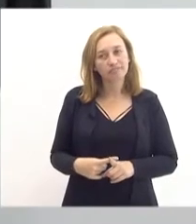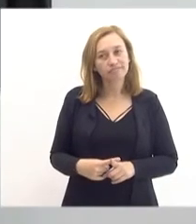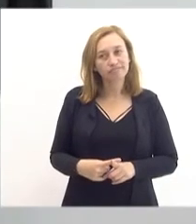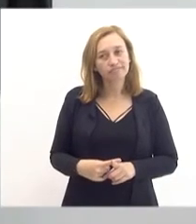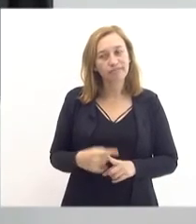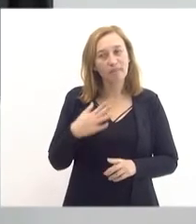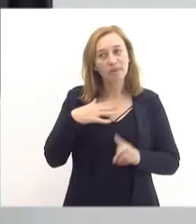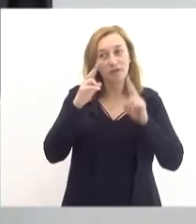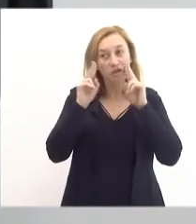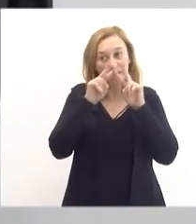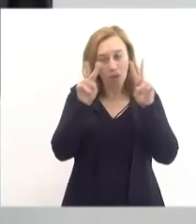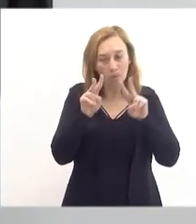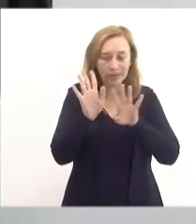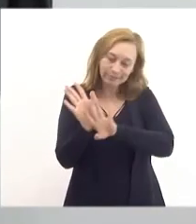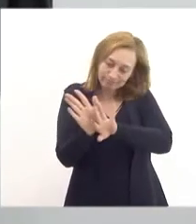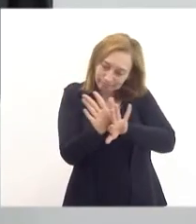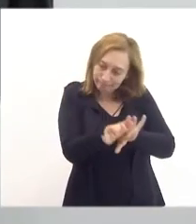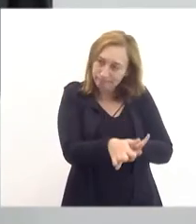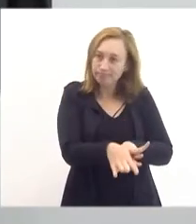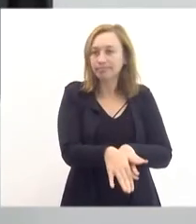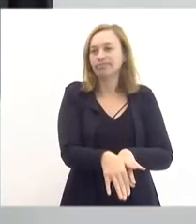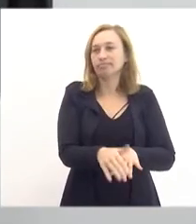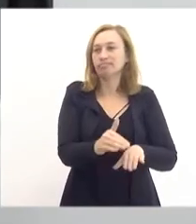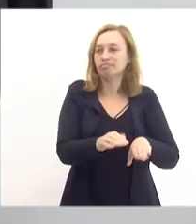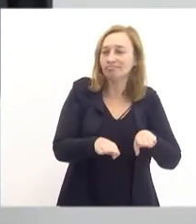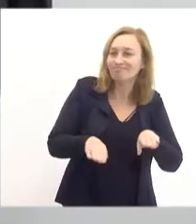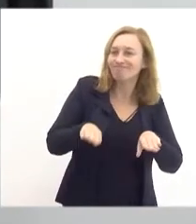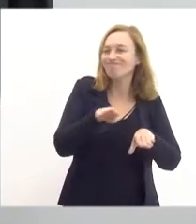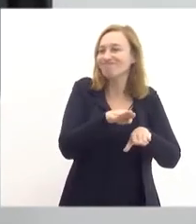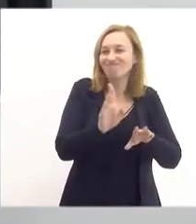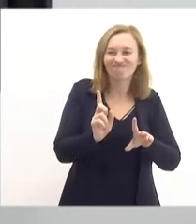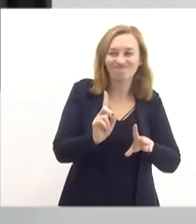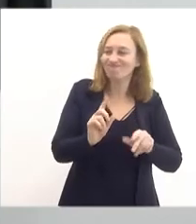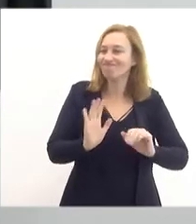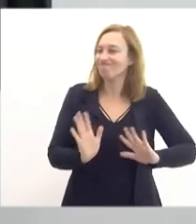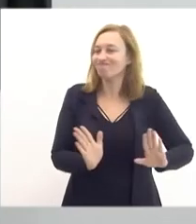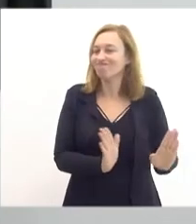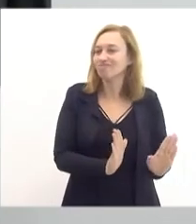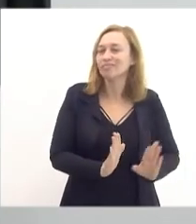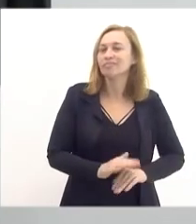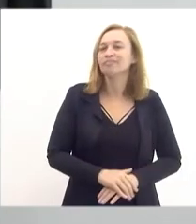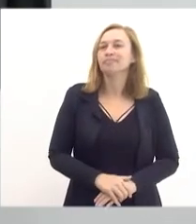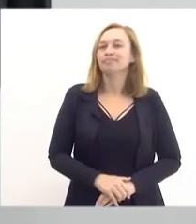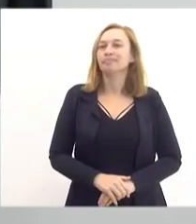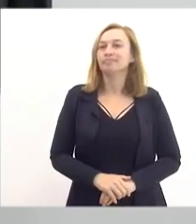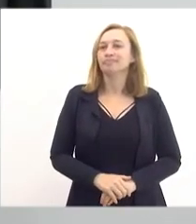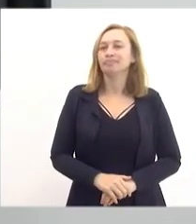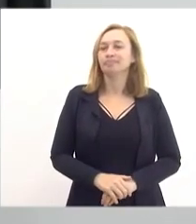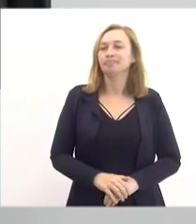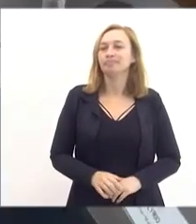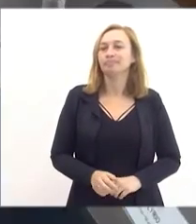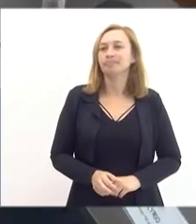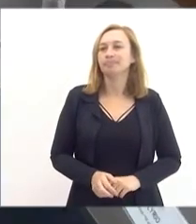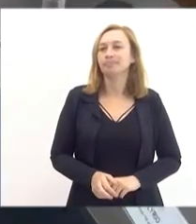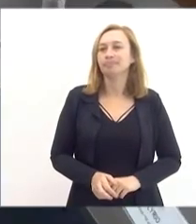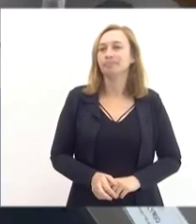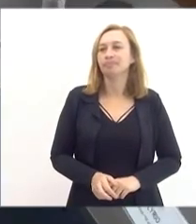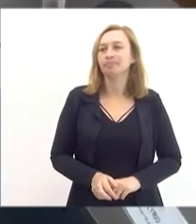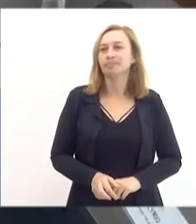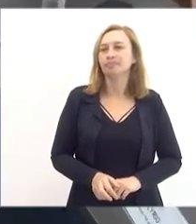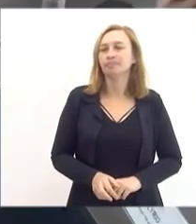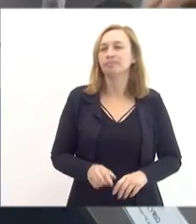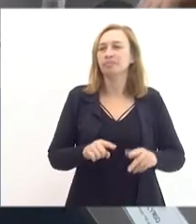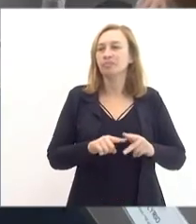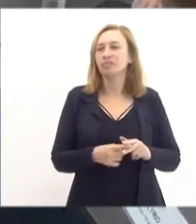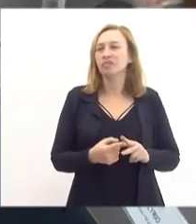de vista. Eu acho que não cabe submissão prévia nenhuma. Por favor, Nelson. Vamos lá, modificativa